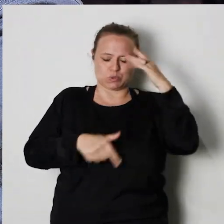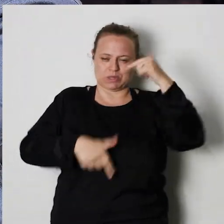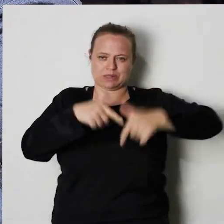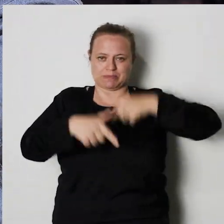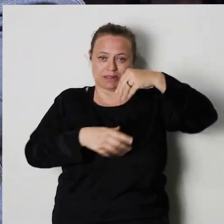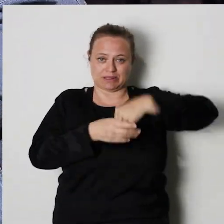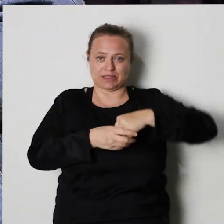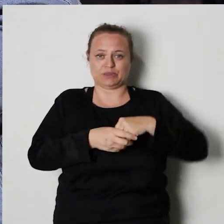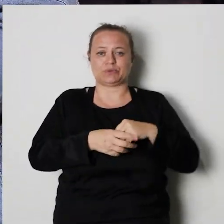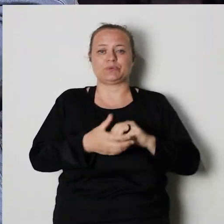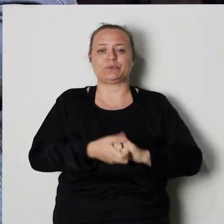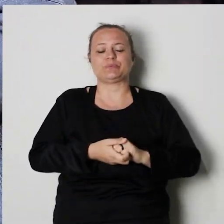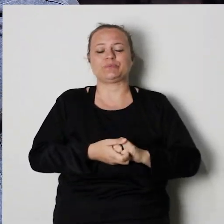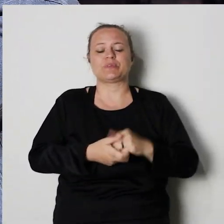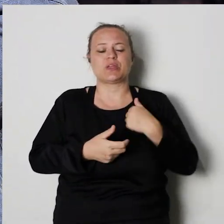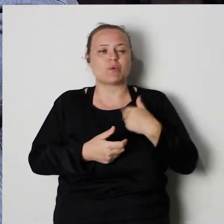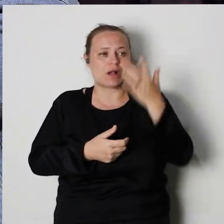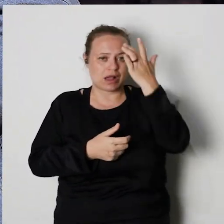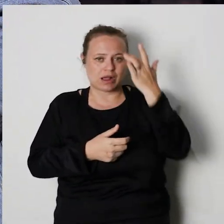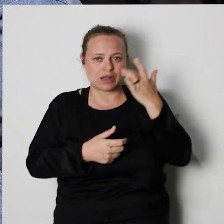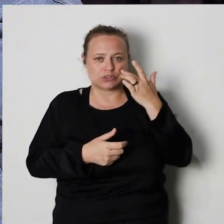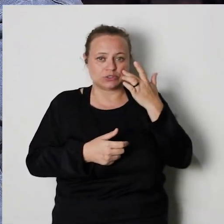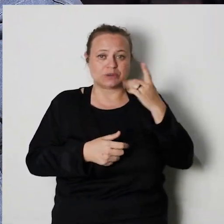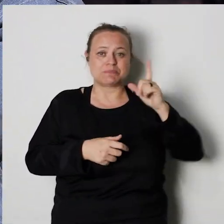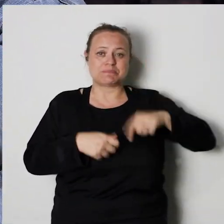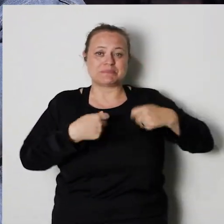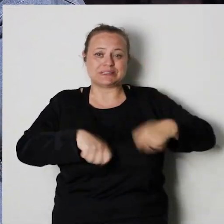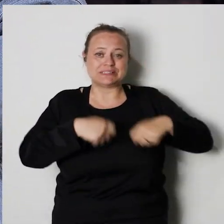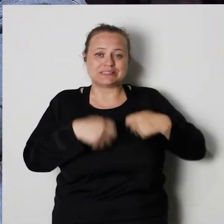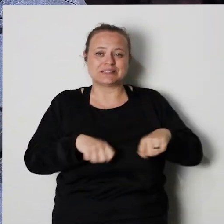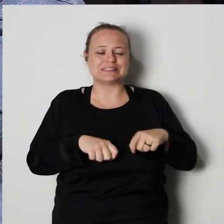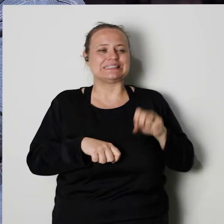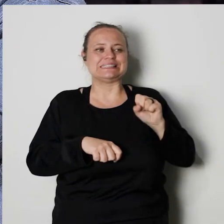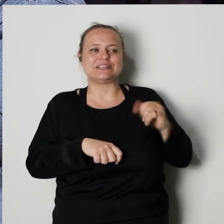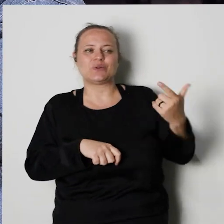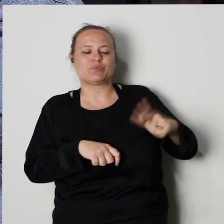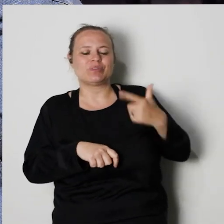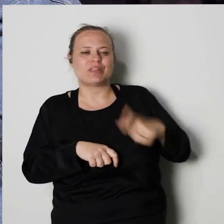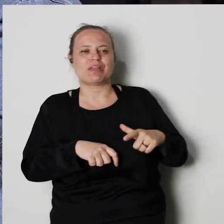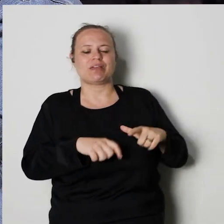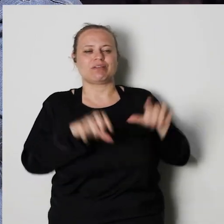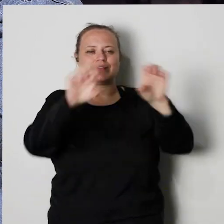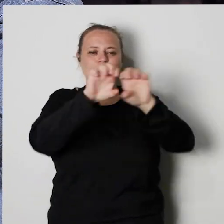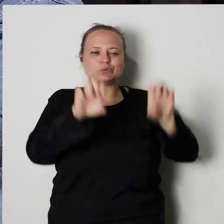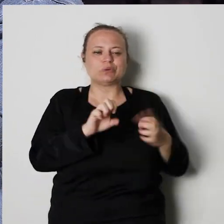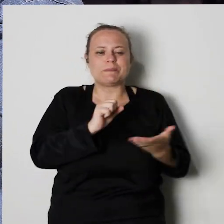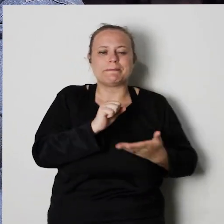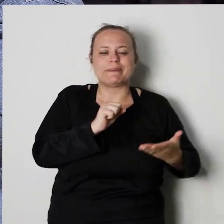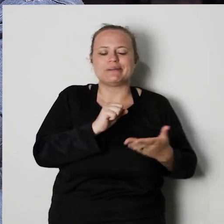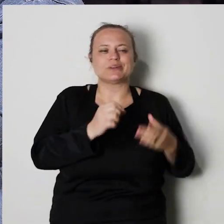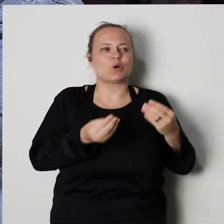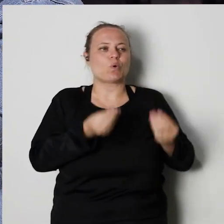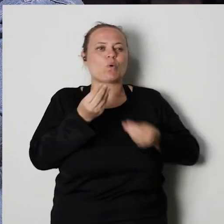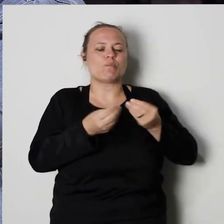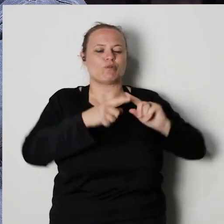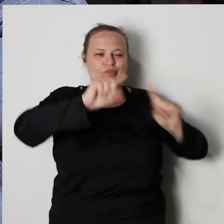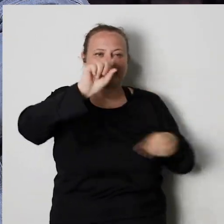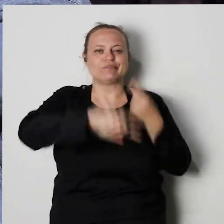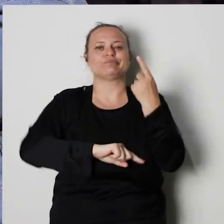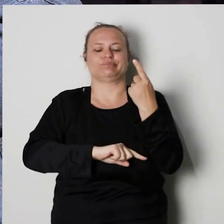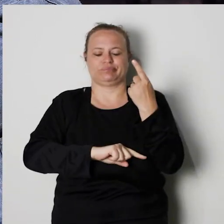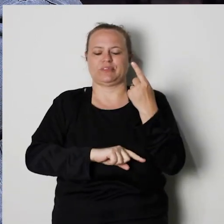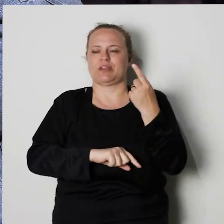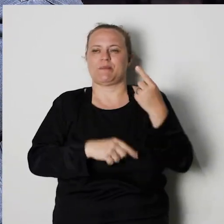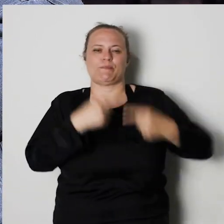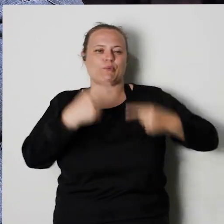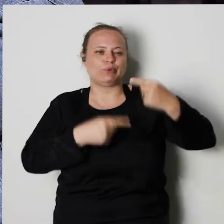de uma estrutura, inclusive financeira, desses funcionários, né, e funcionárias e funcionários. Então, eu acho que é algo que realmente, se